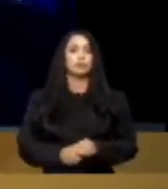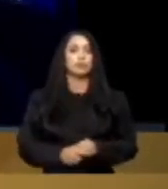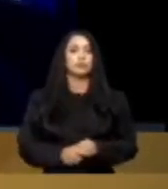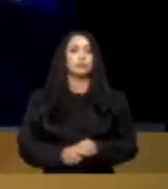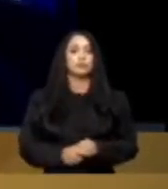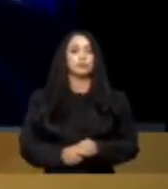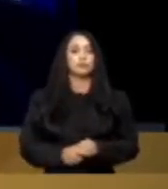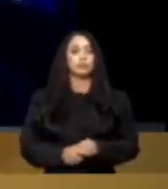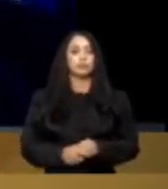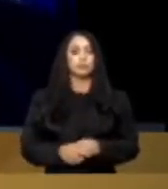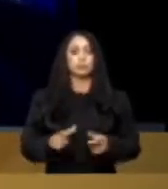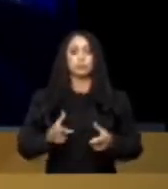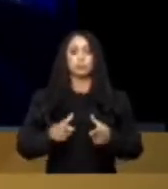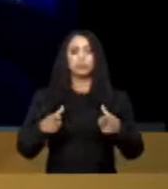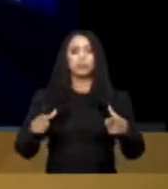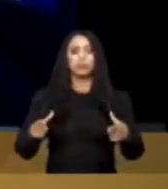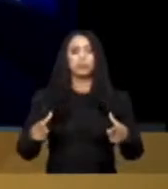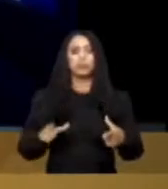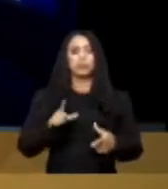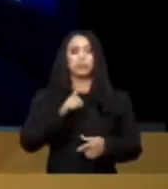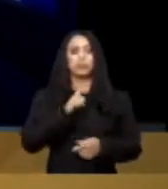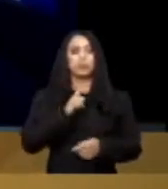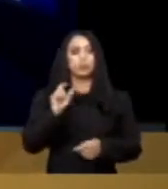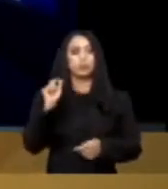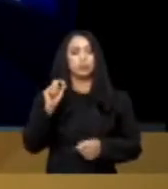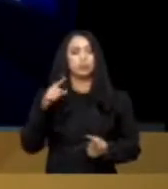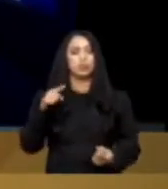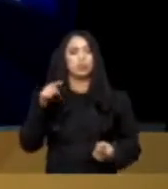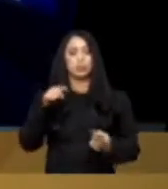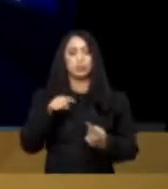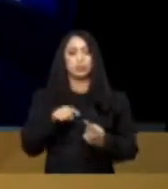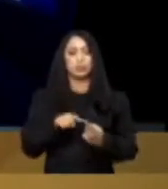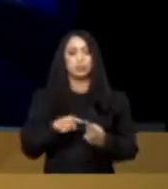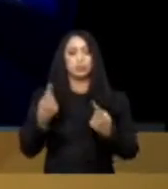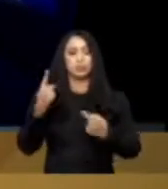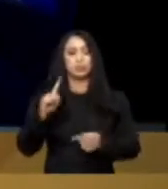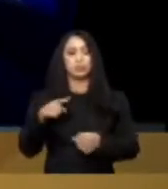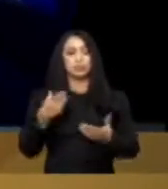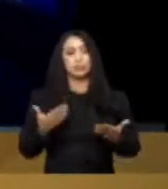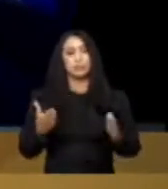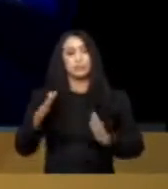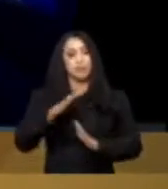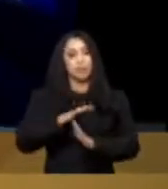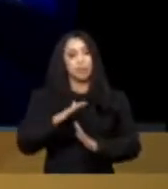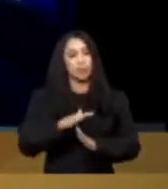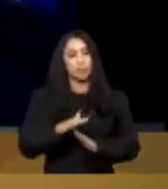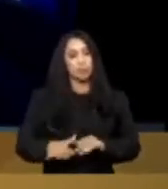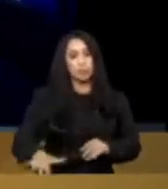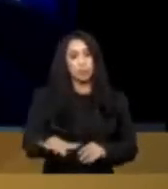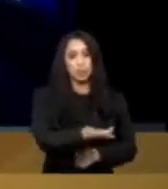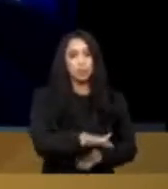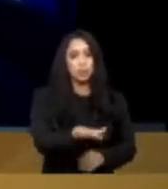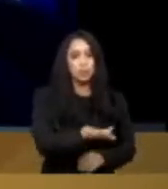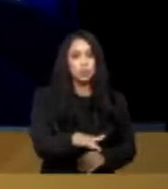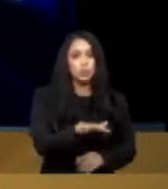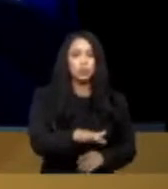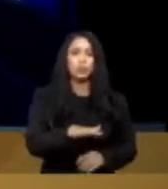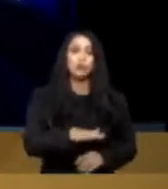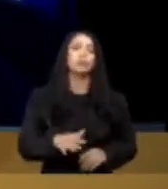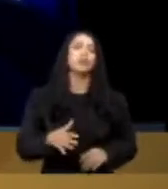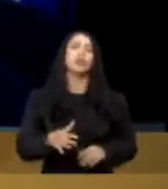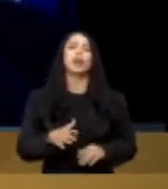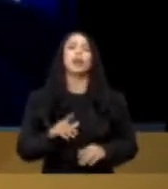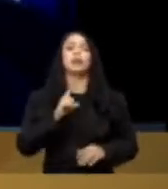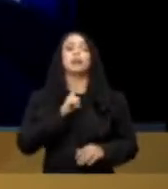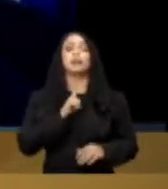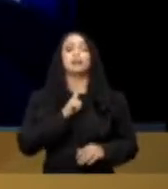a extensão do dano e os interesses, metas individuais postos em juízo. A limitação geográfica